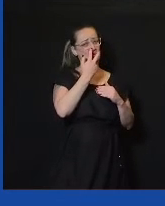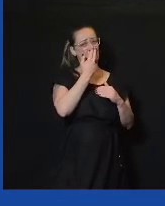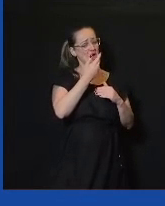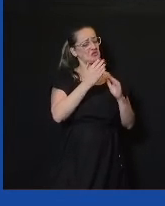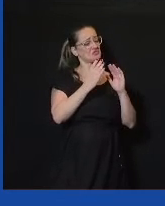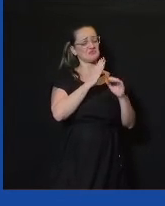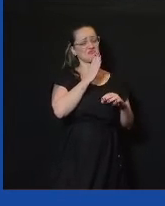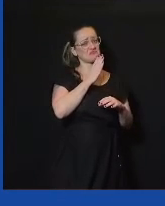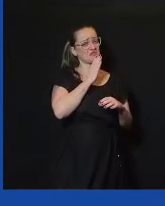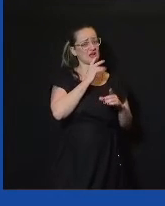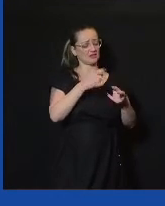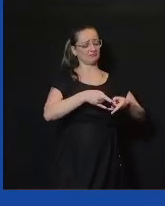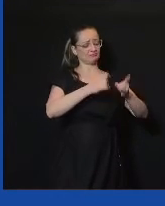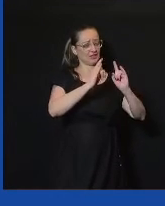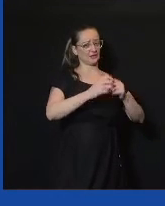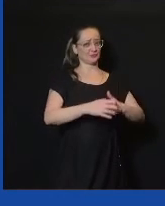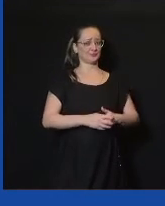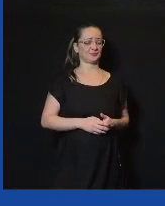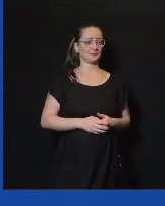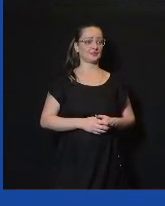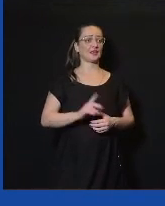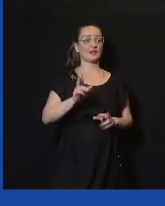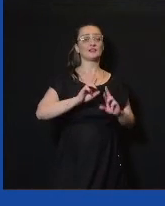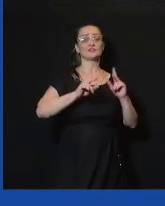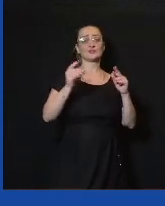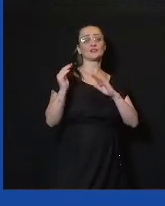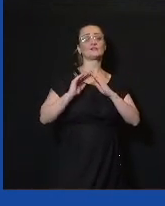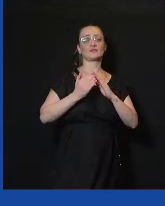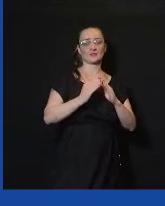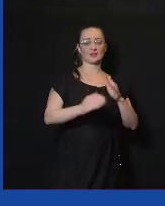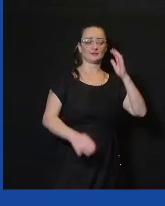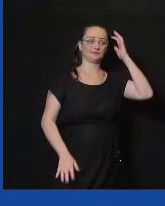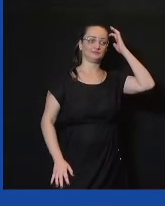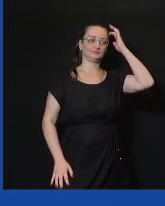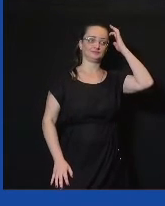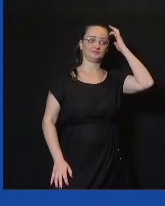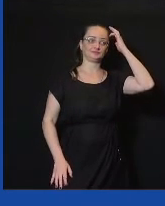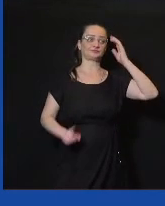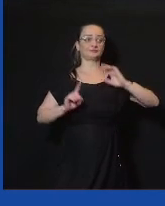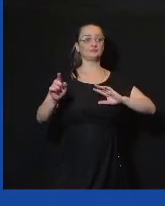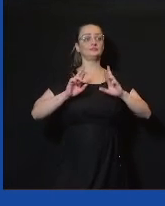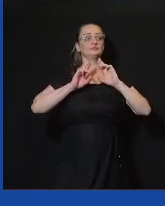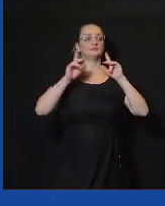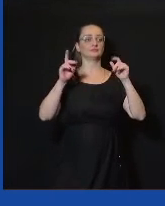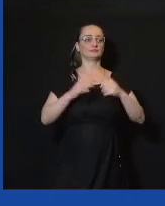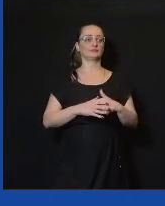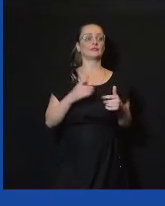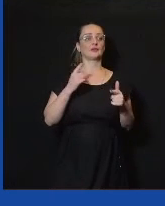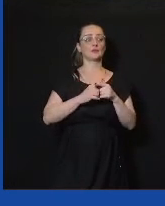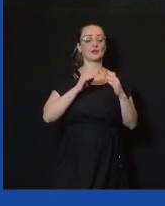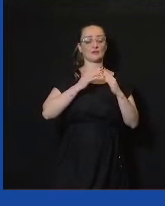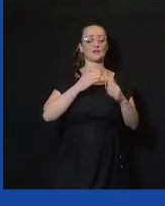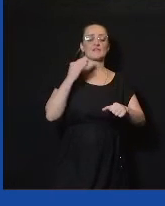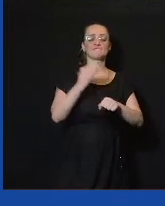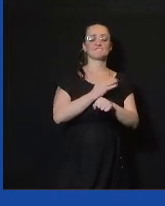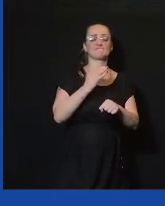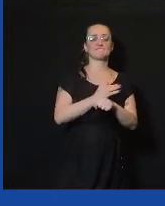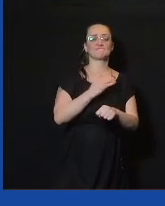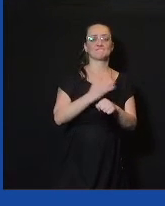mora. Essa é a diferença da favela. Essa é a diferença. Por que que favela resiste?